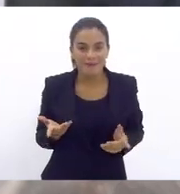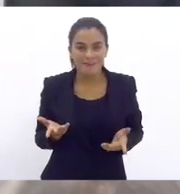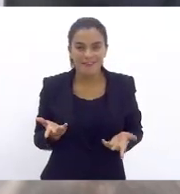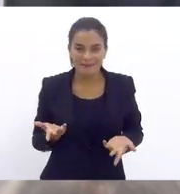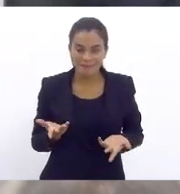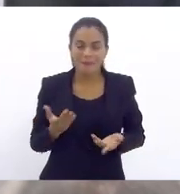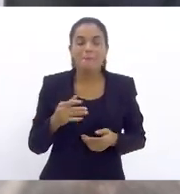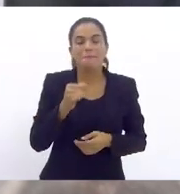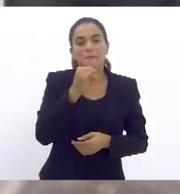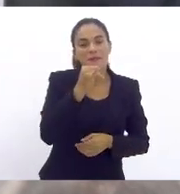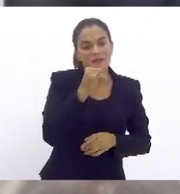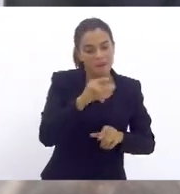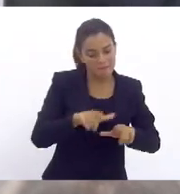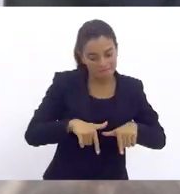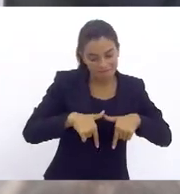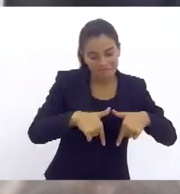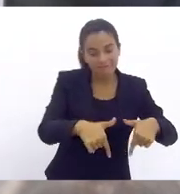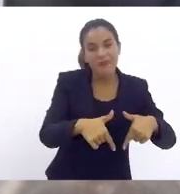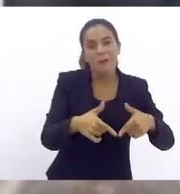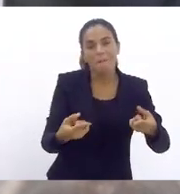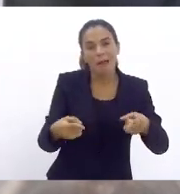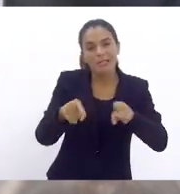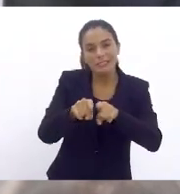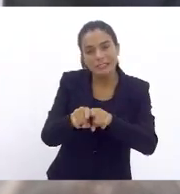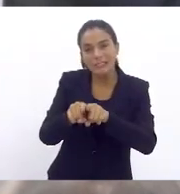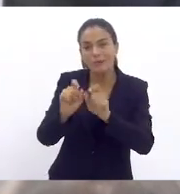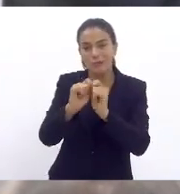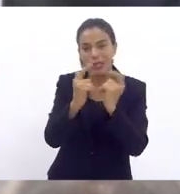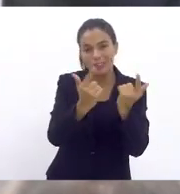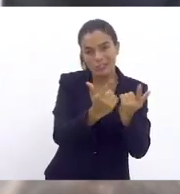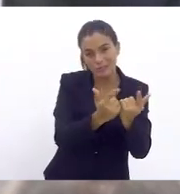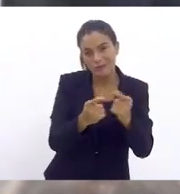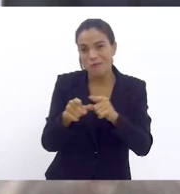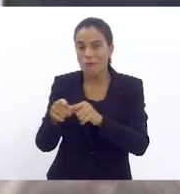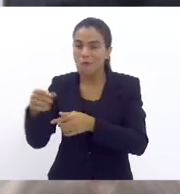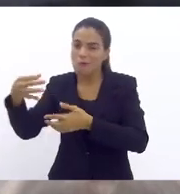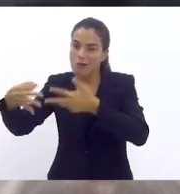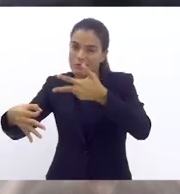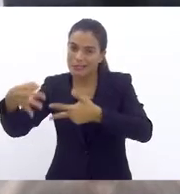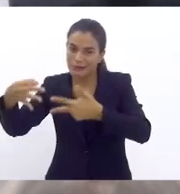partir por iniciativa do Legislativo em parceria com o executivo e